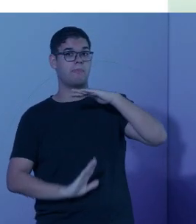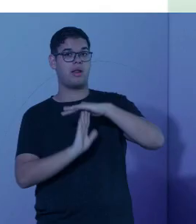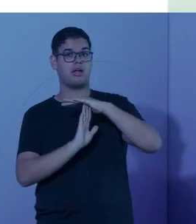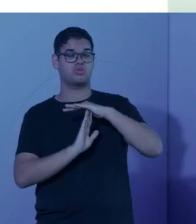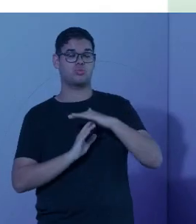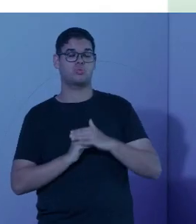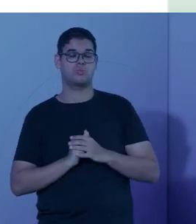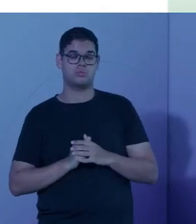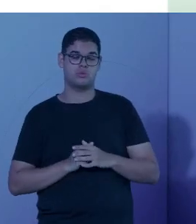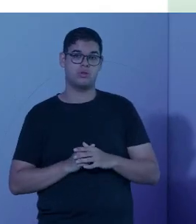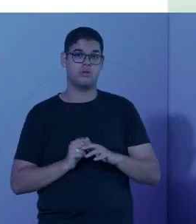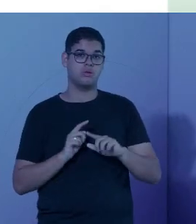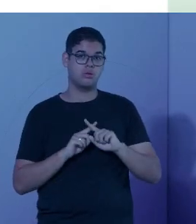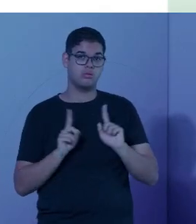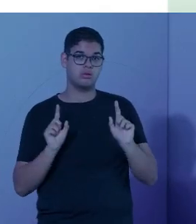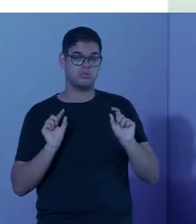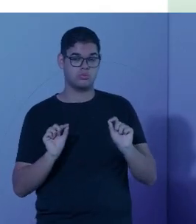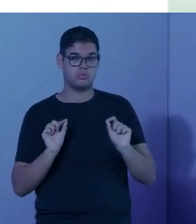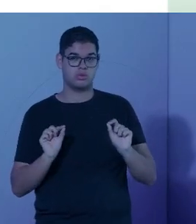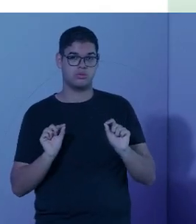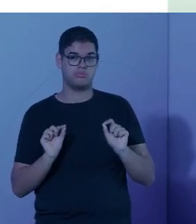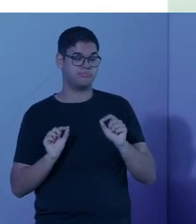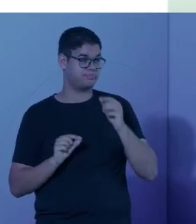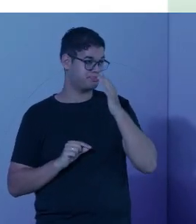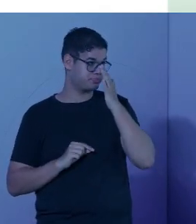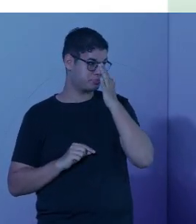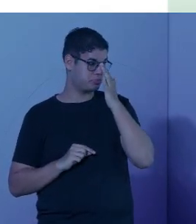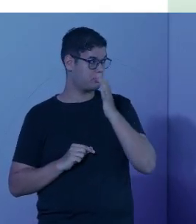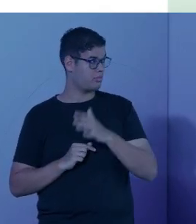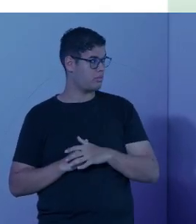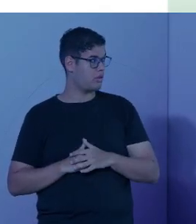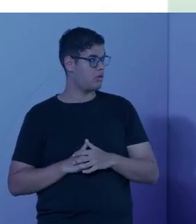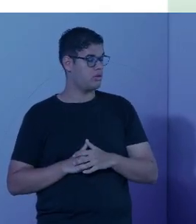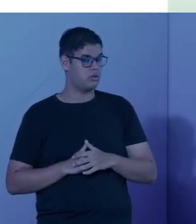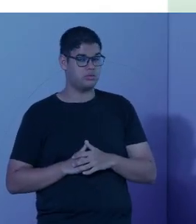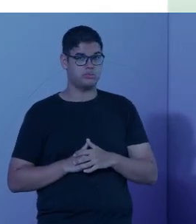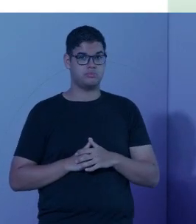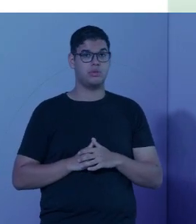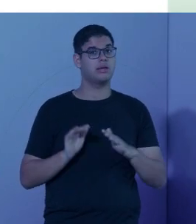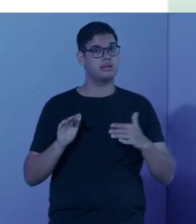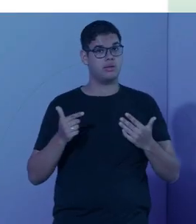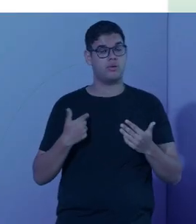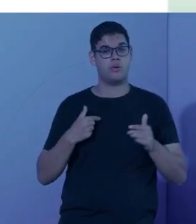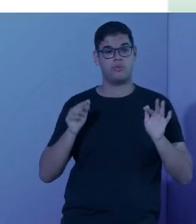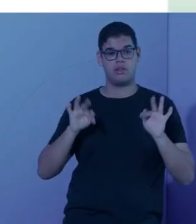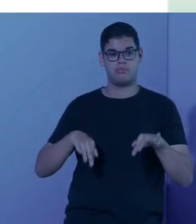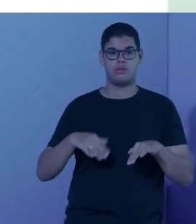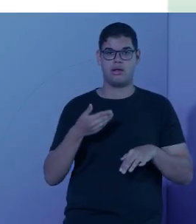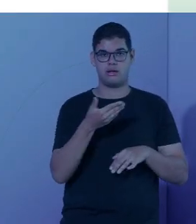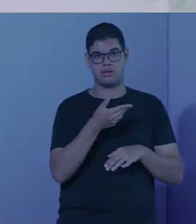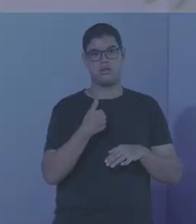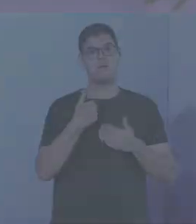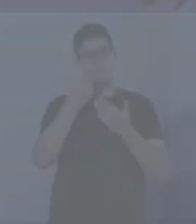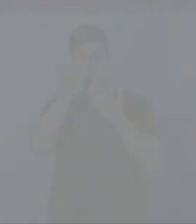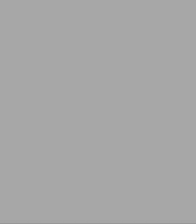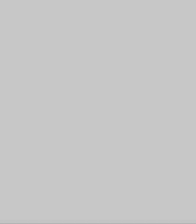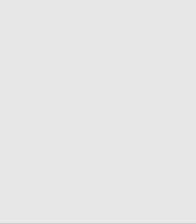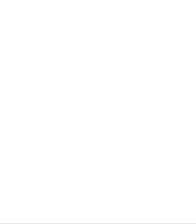cumprido o que foi estabelecido, o que foi pactuado. E eu termino aqui. Muito obrigada.